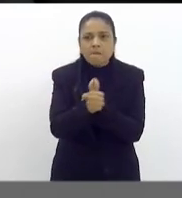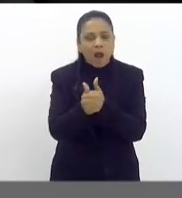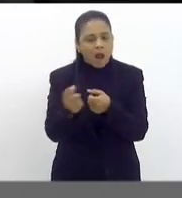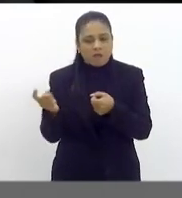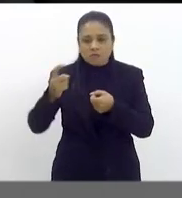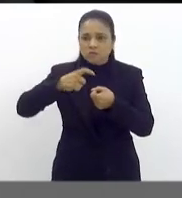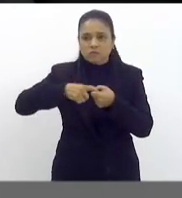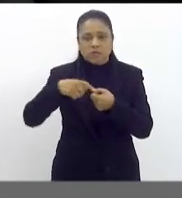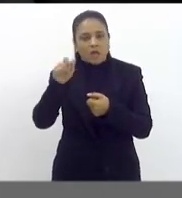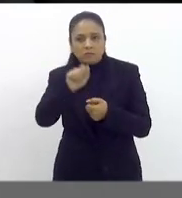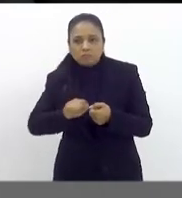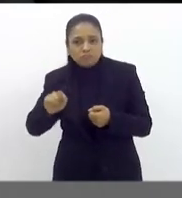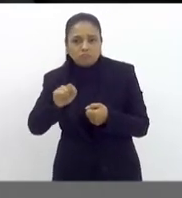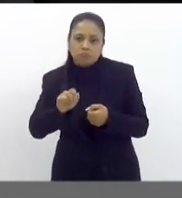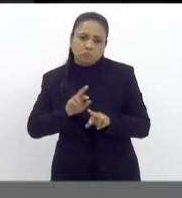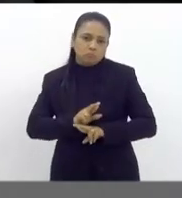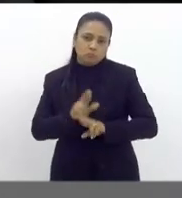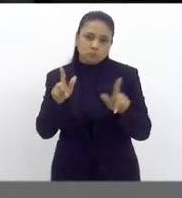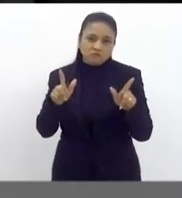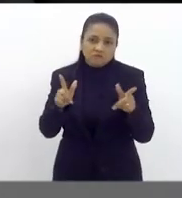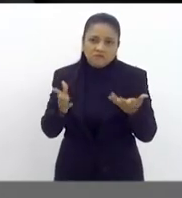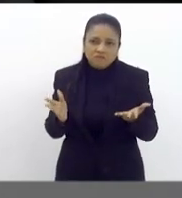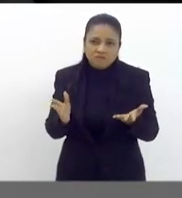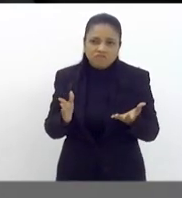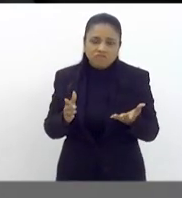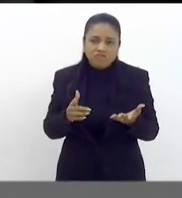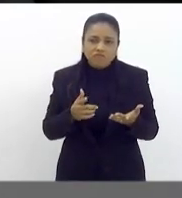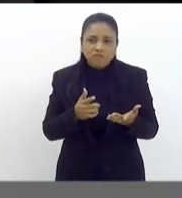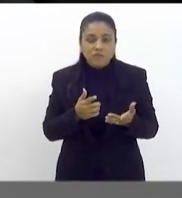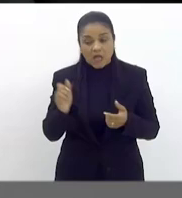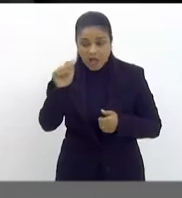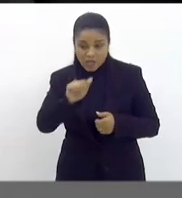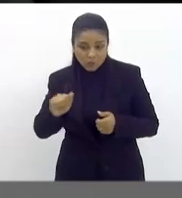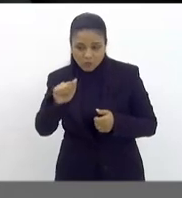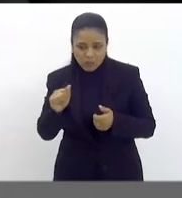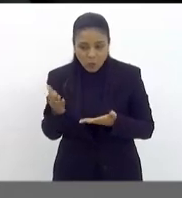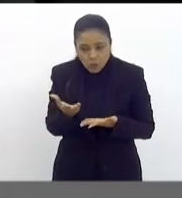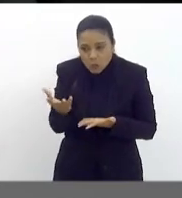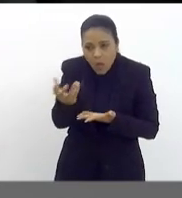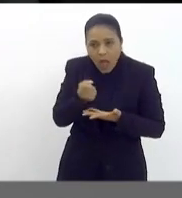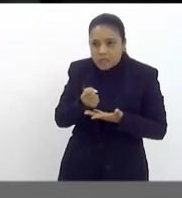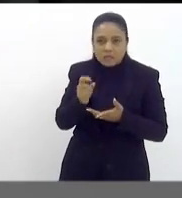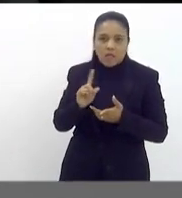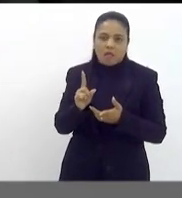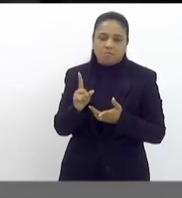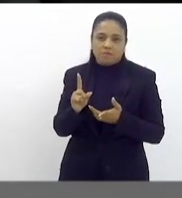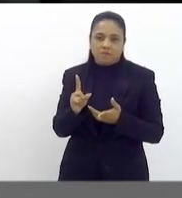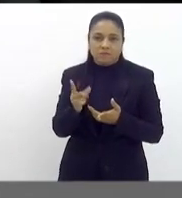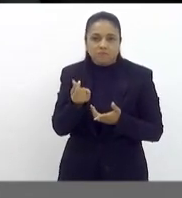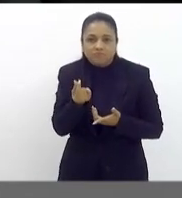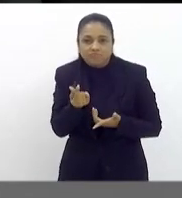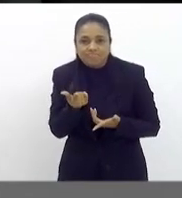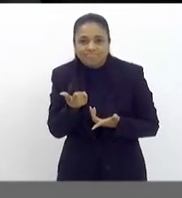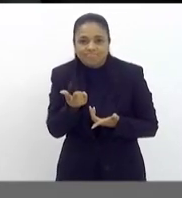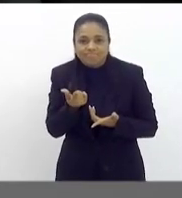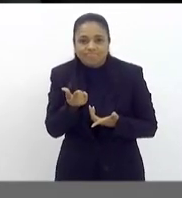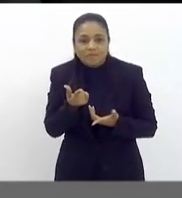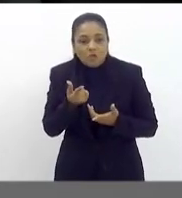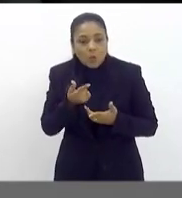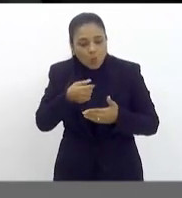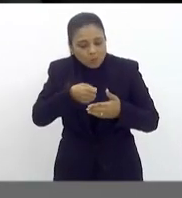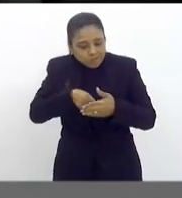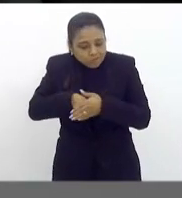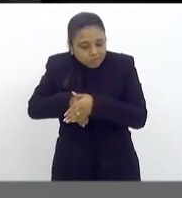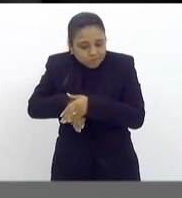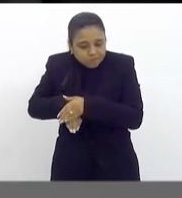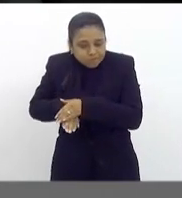não associados, essas associações não recebem a quantia e essa quantia fica sob domínio do